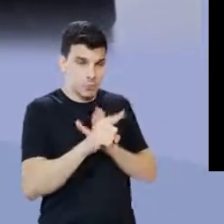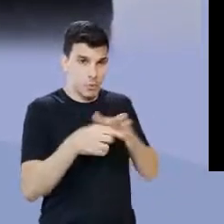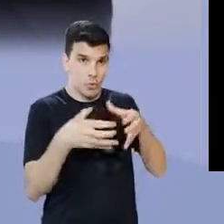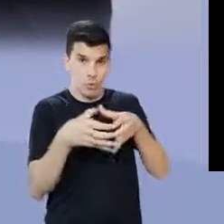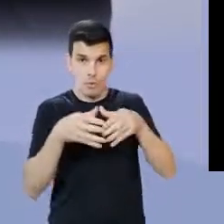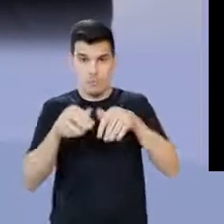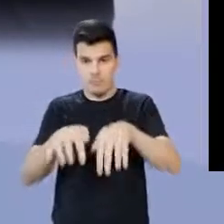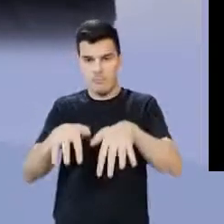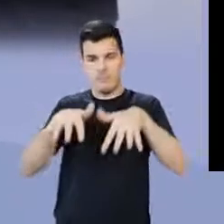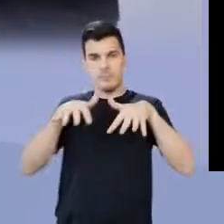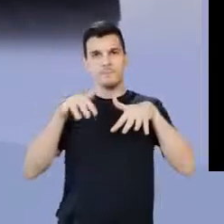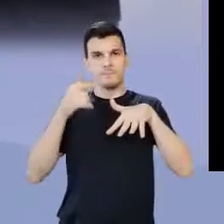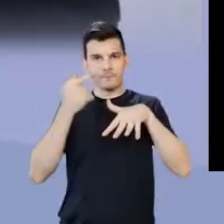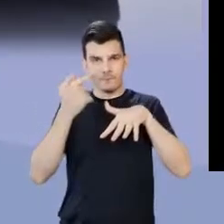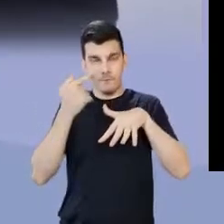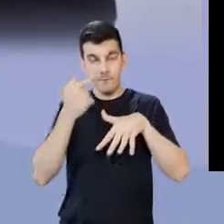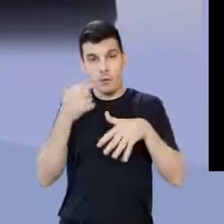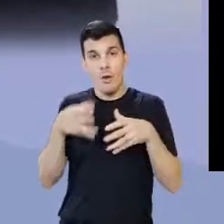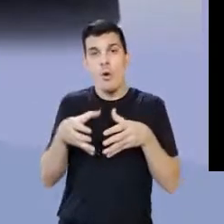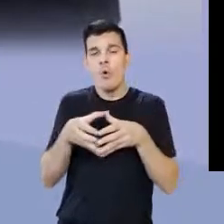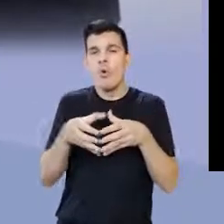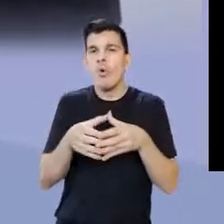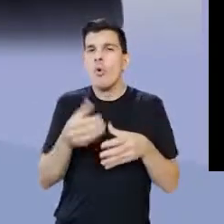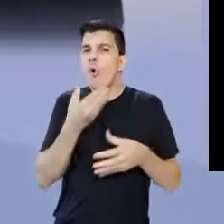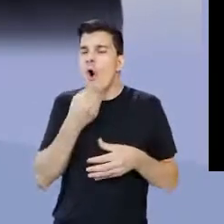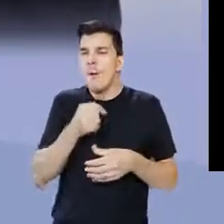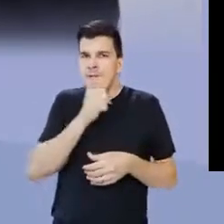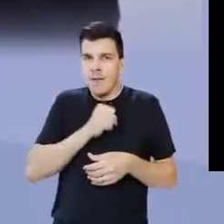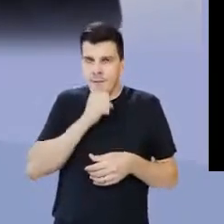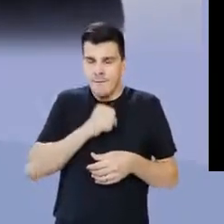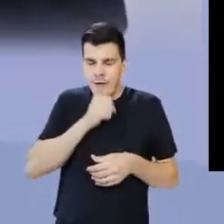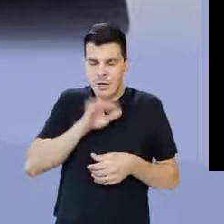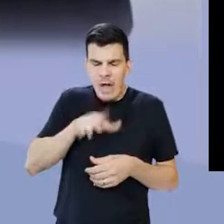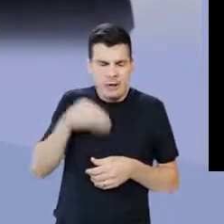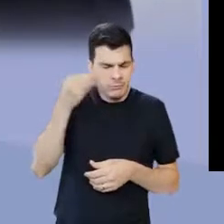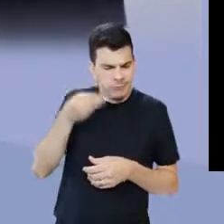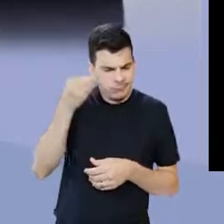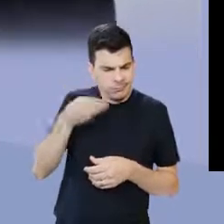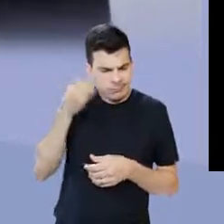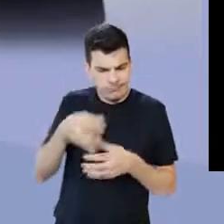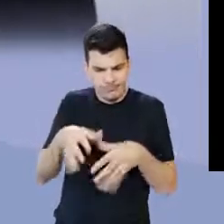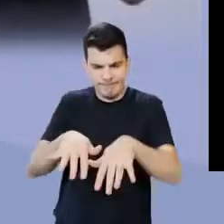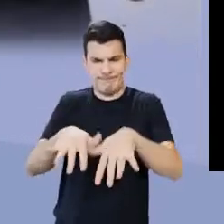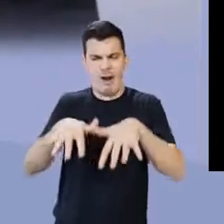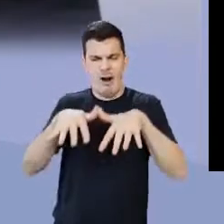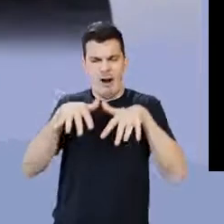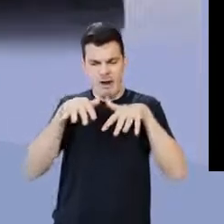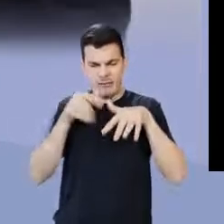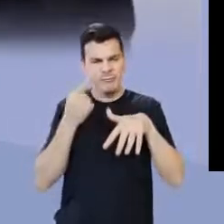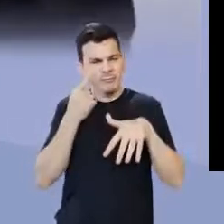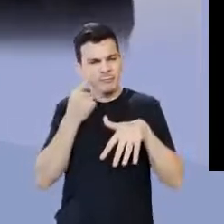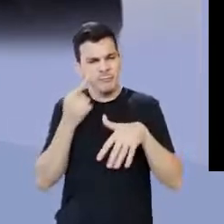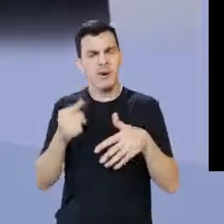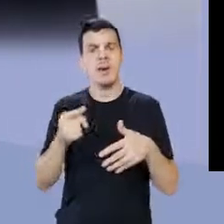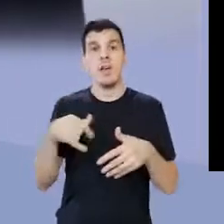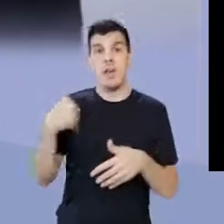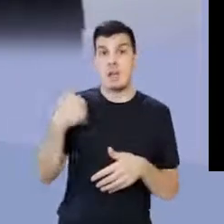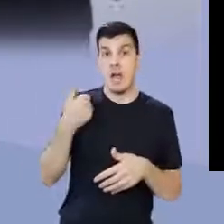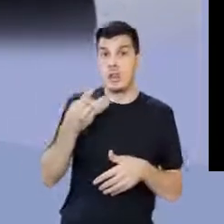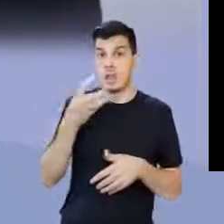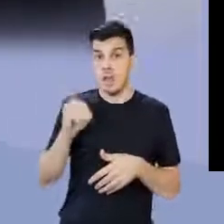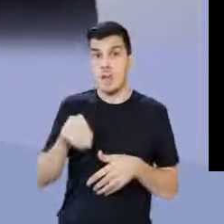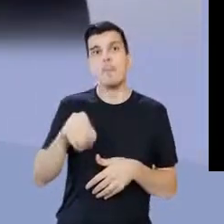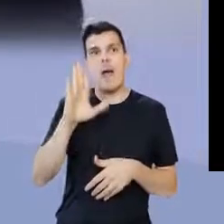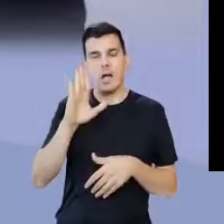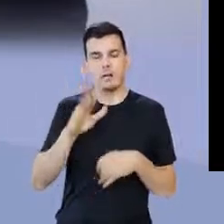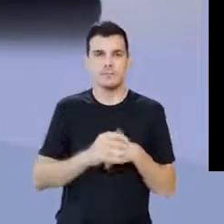uma Ápela, que que é uma assembleia com todos os homens que estivessem 30